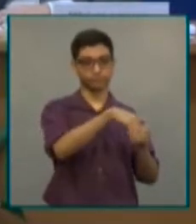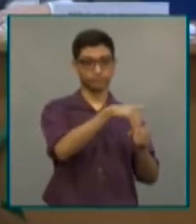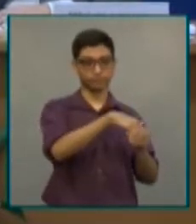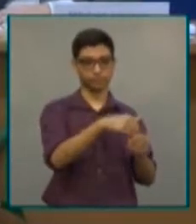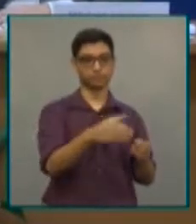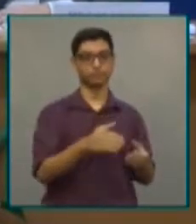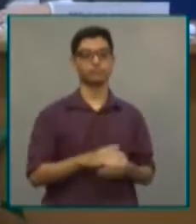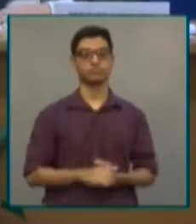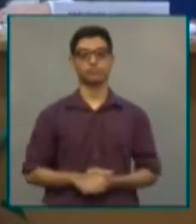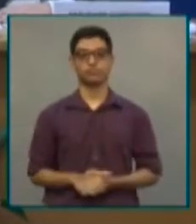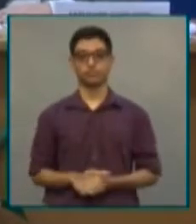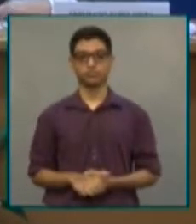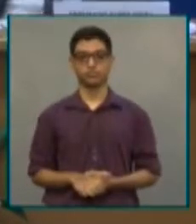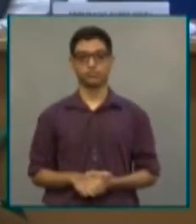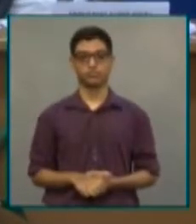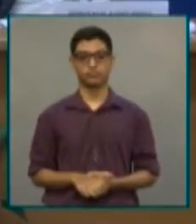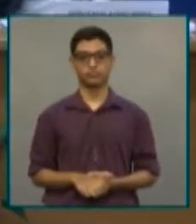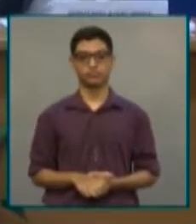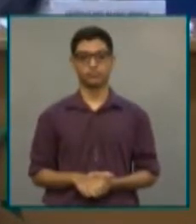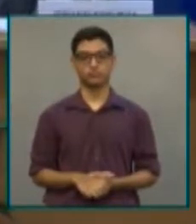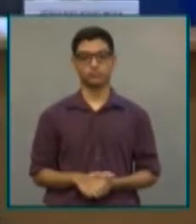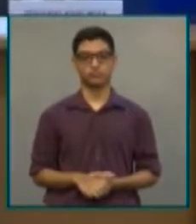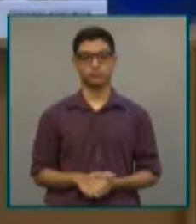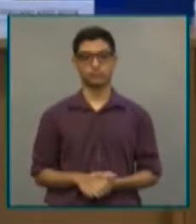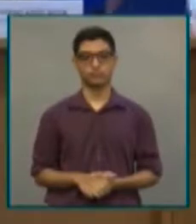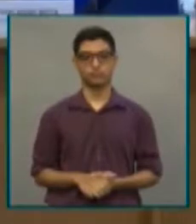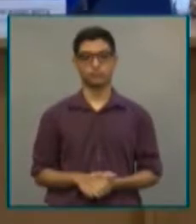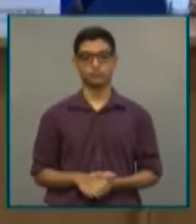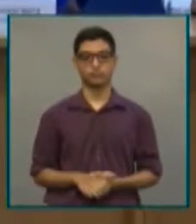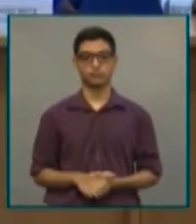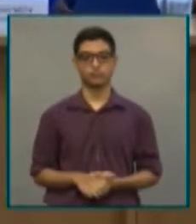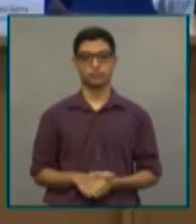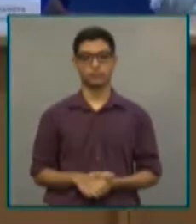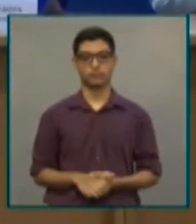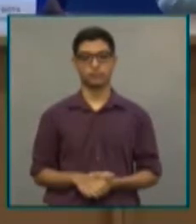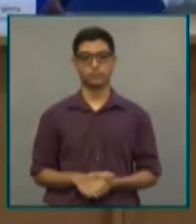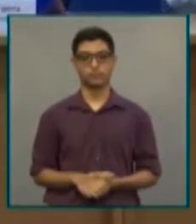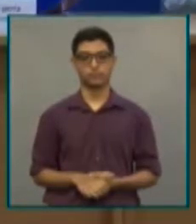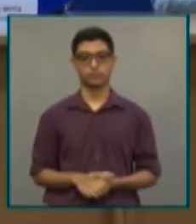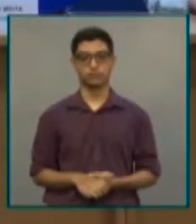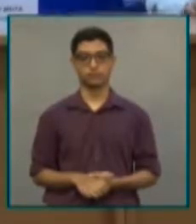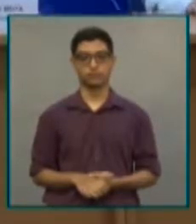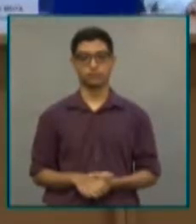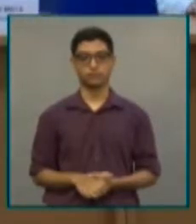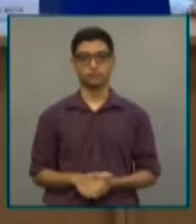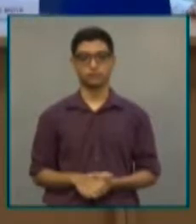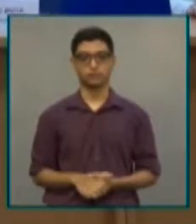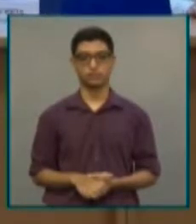tema sorteado, o deputado Aldic.